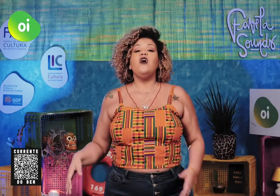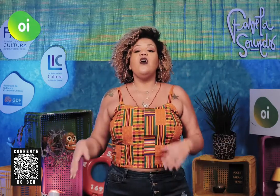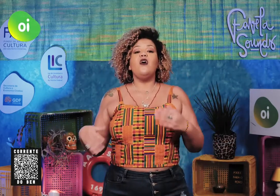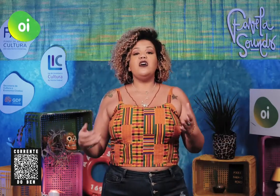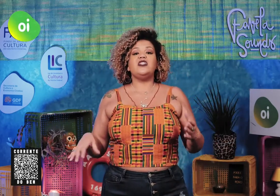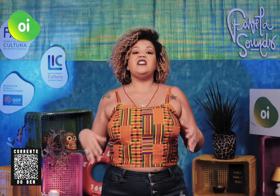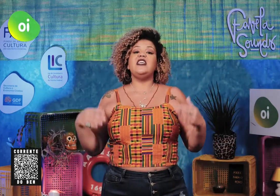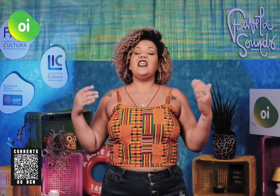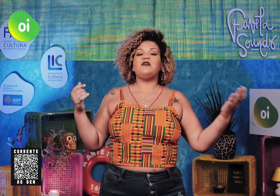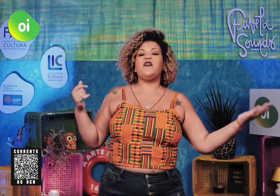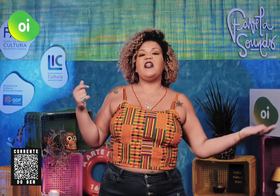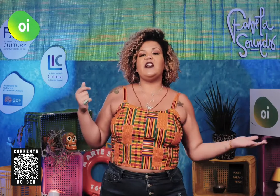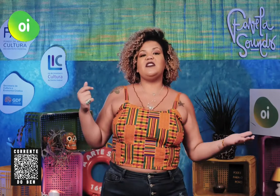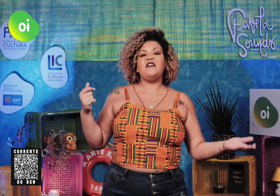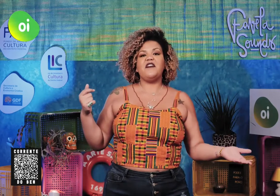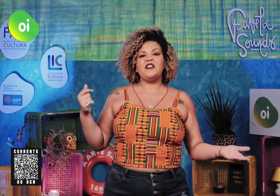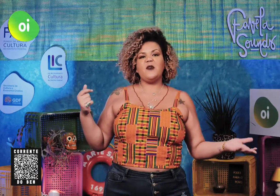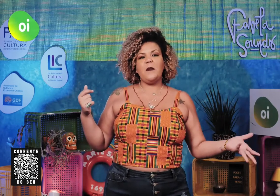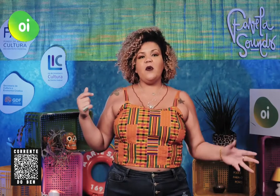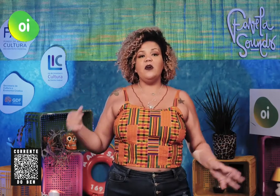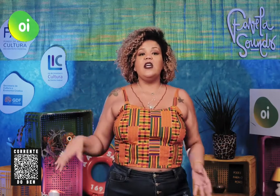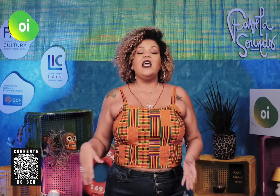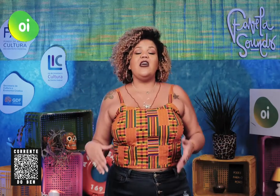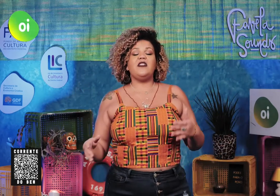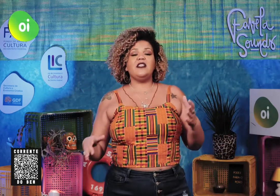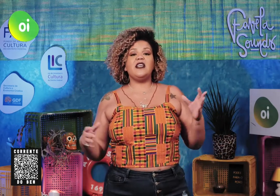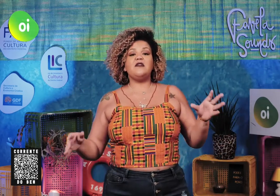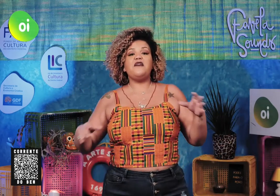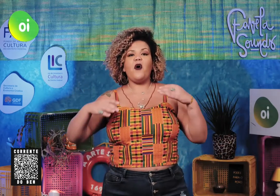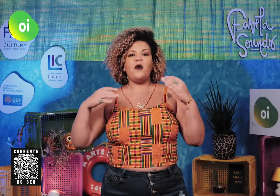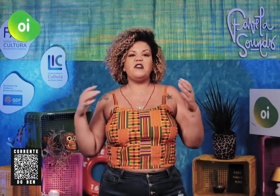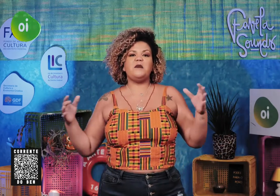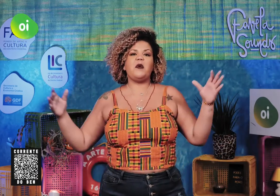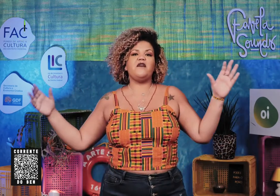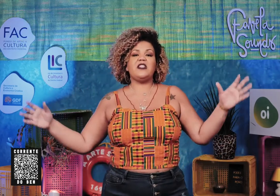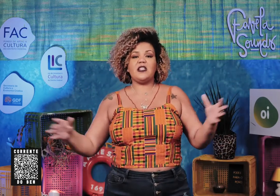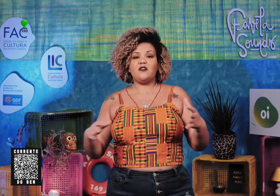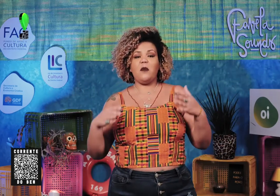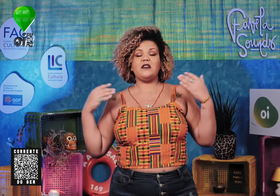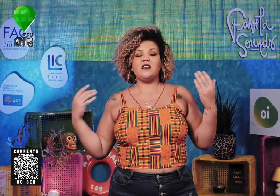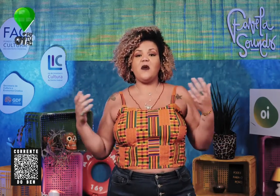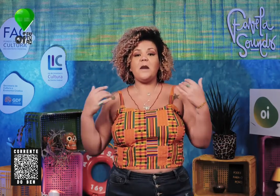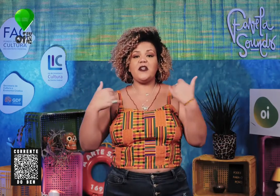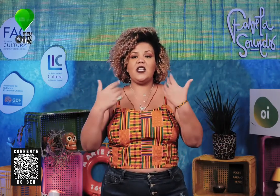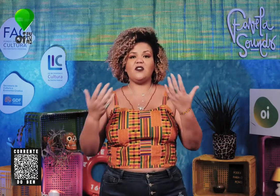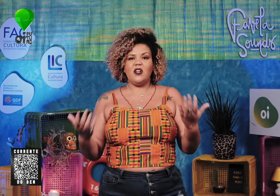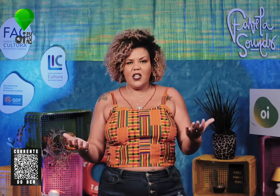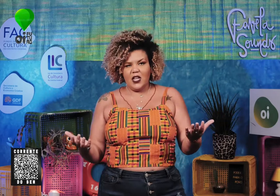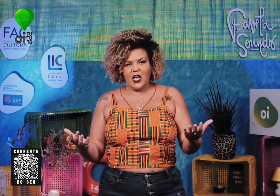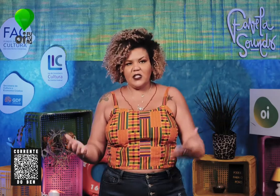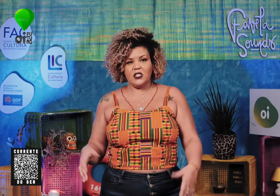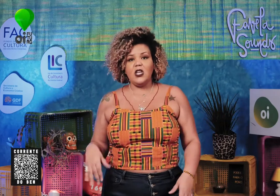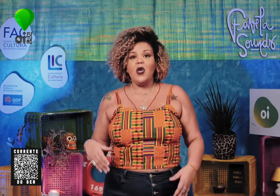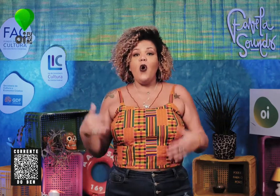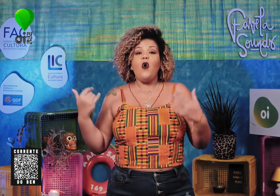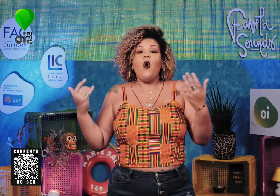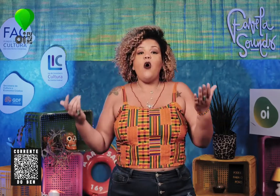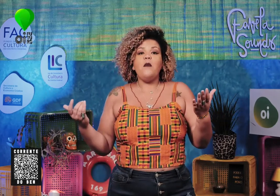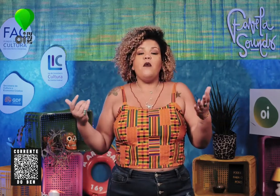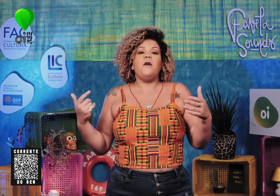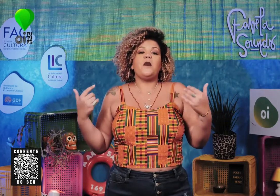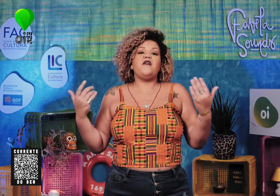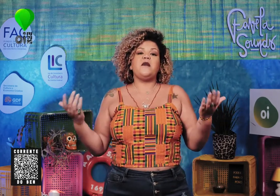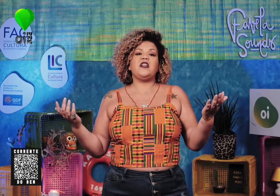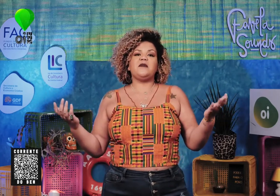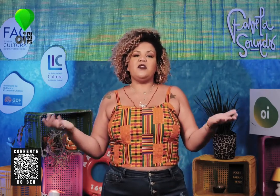2021 hoje seguimos falando da vez do amor evidenciando formas de promover transformação a partir da Solidariedade